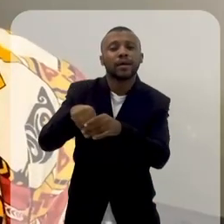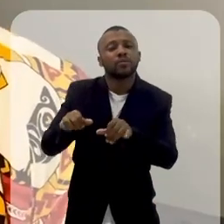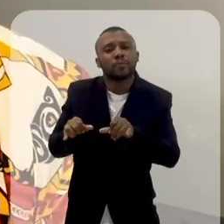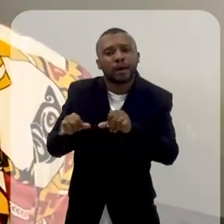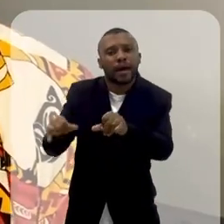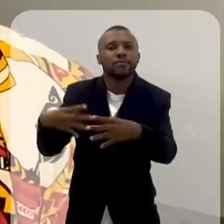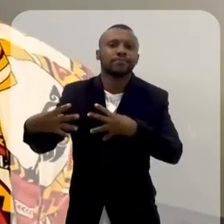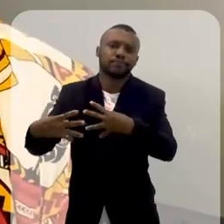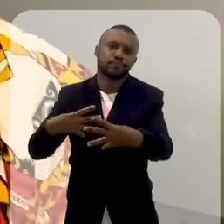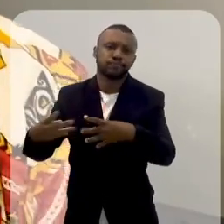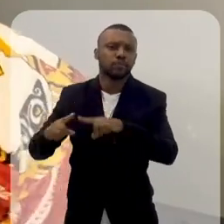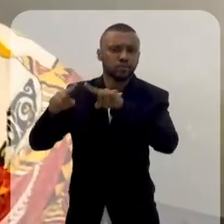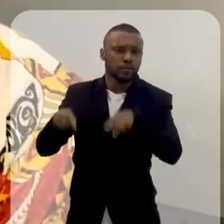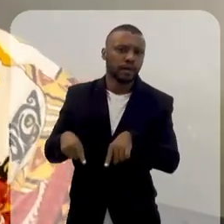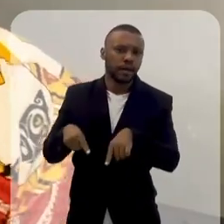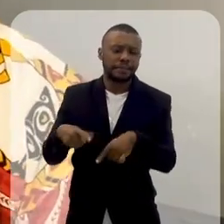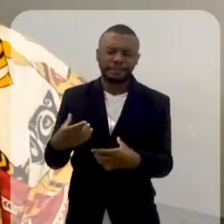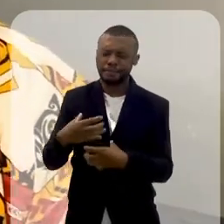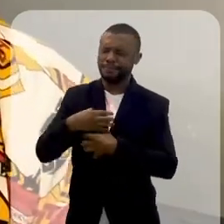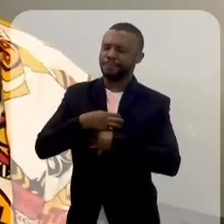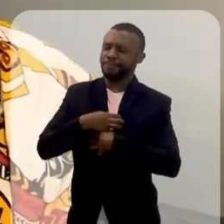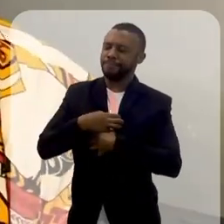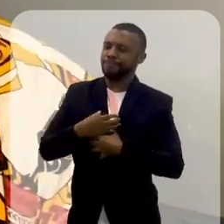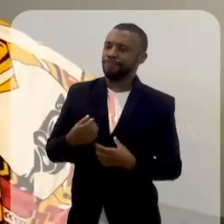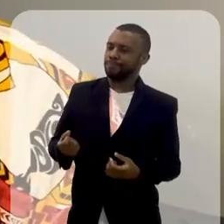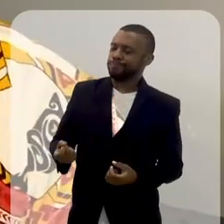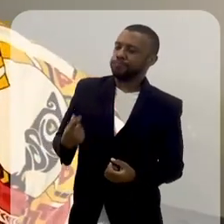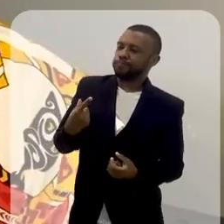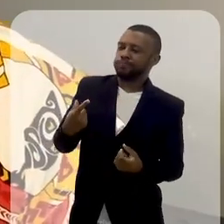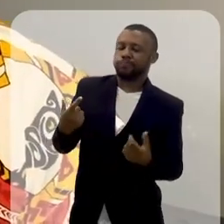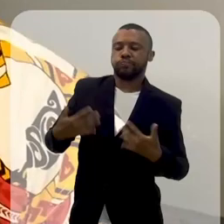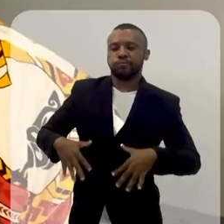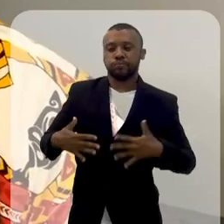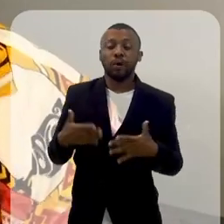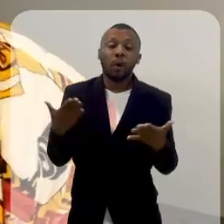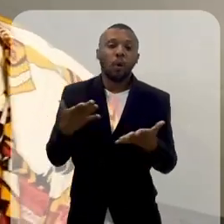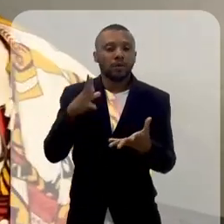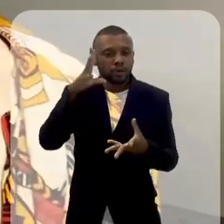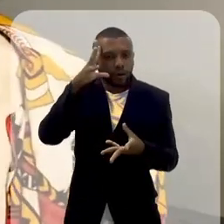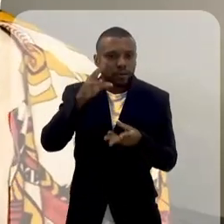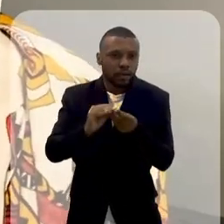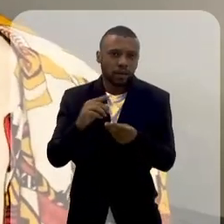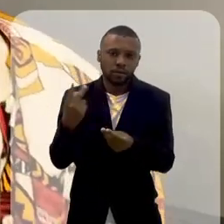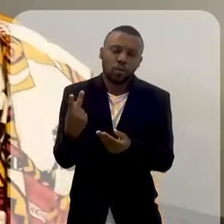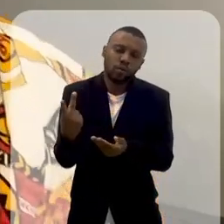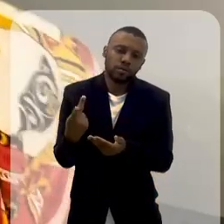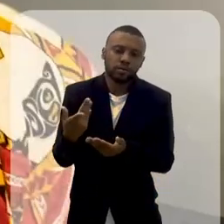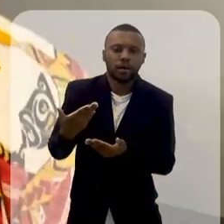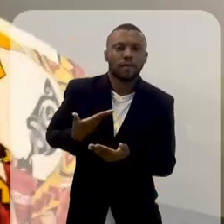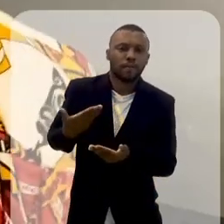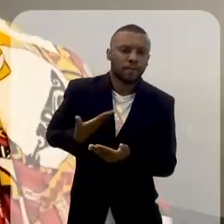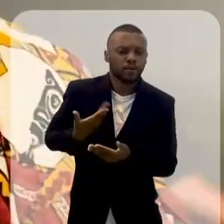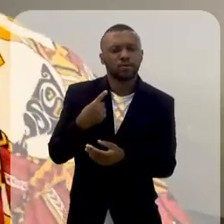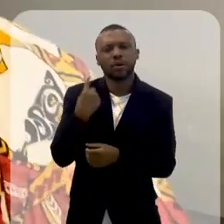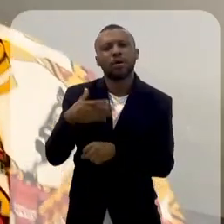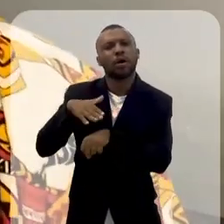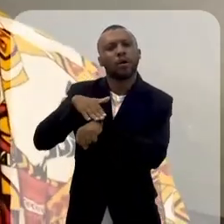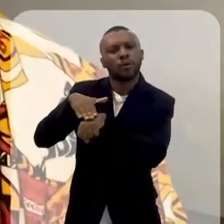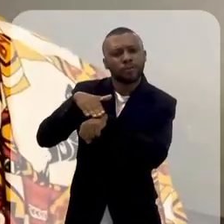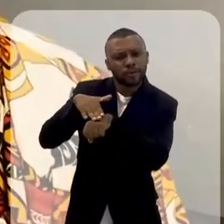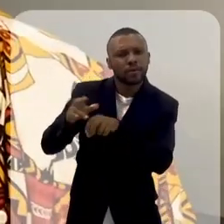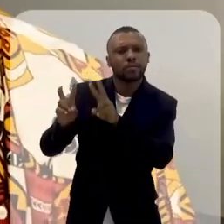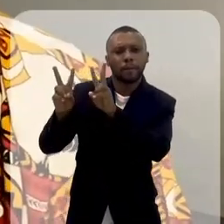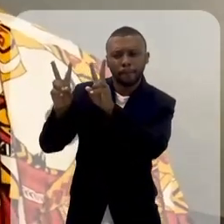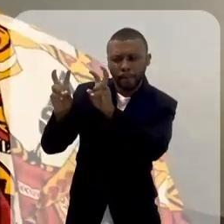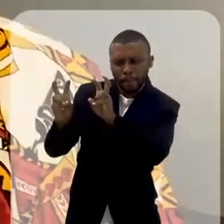você. E isso me machucou de uma forma tão grande que hoje eu entendo, né? A gente é muito amigo hoje, a gente conversou